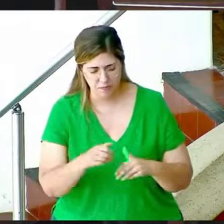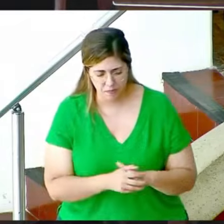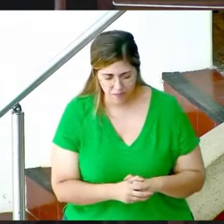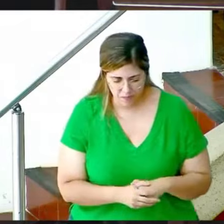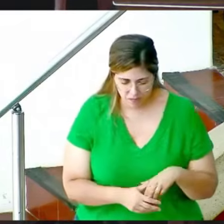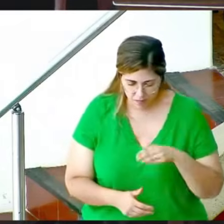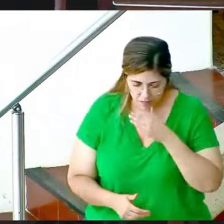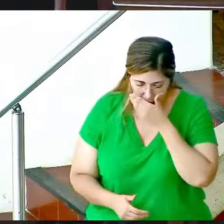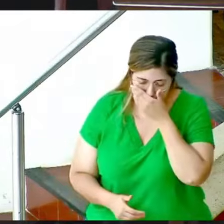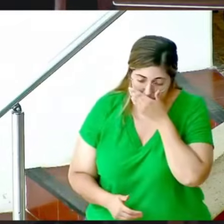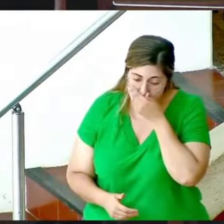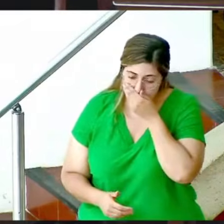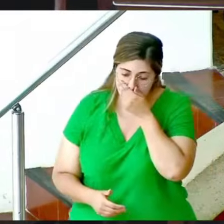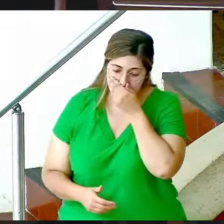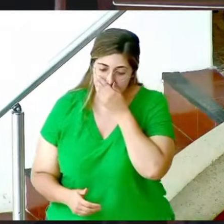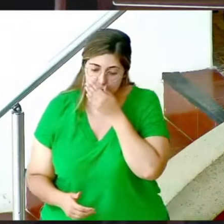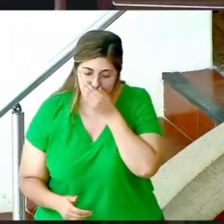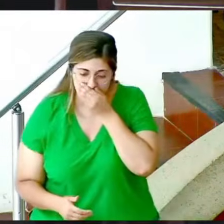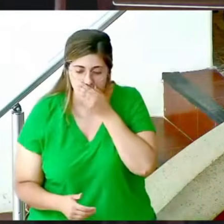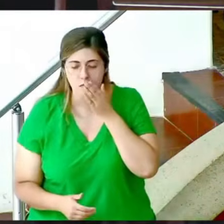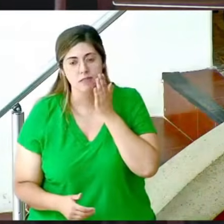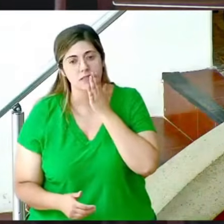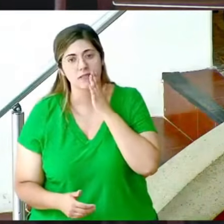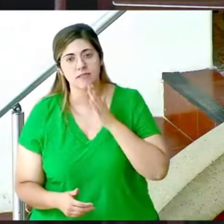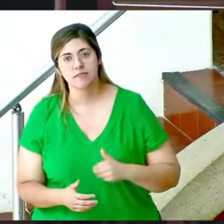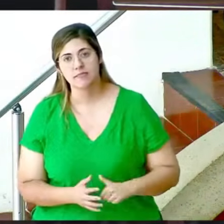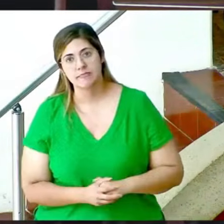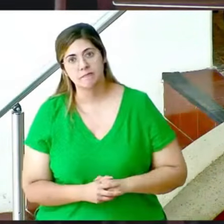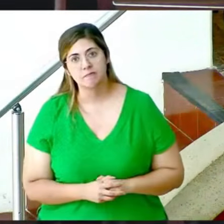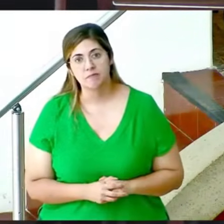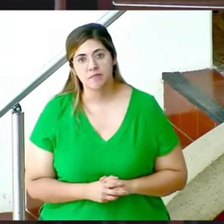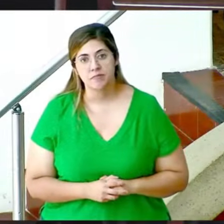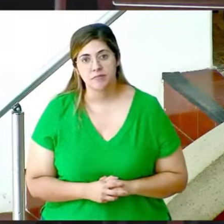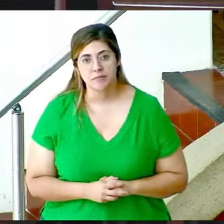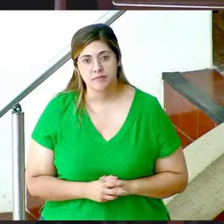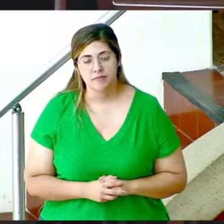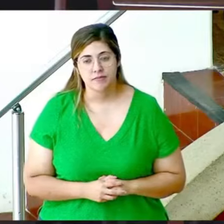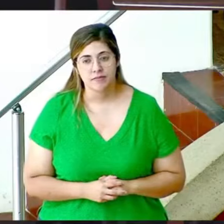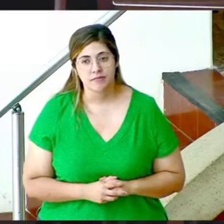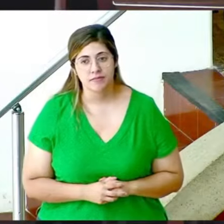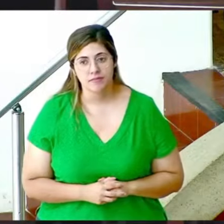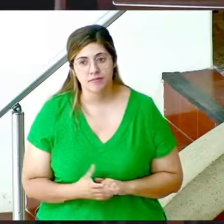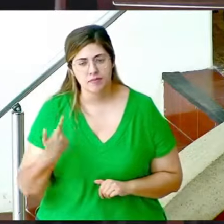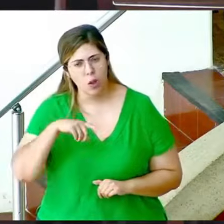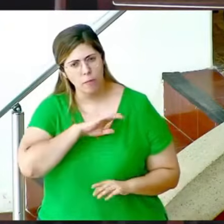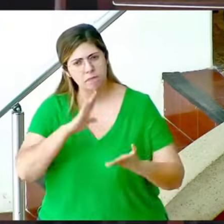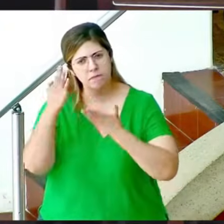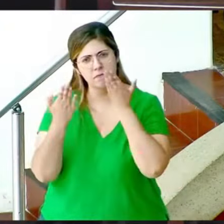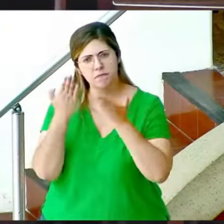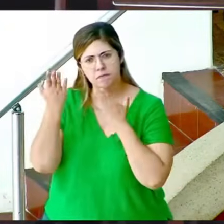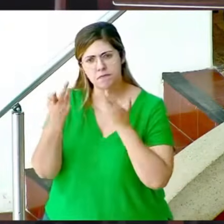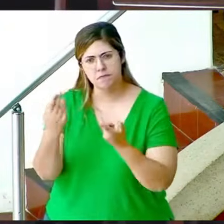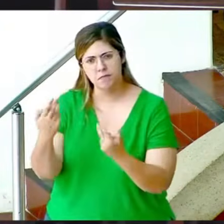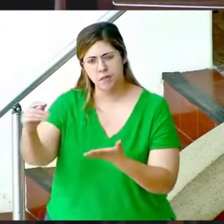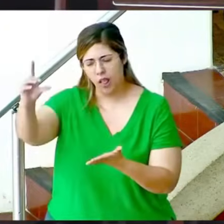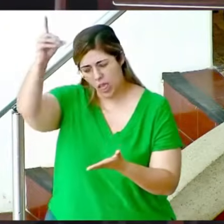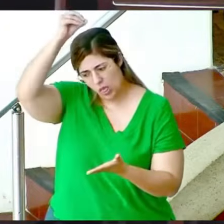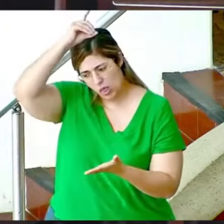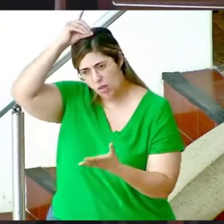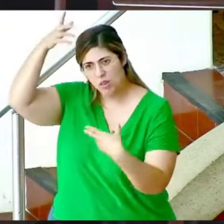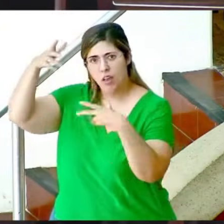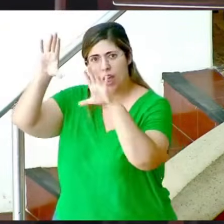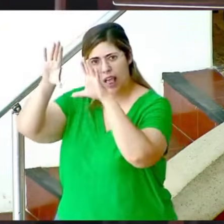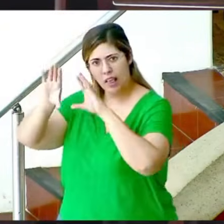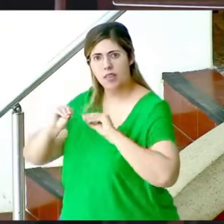veja como é que Pedro tratou isso. Servi uns aos outros, cada um conforme o dom que recebeu, como bons despenseiros da